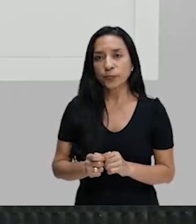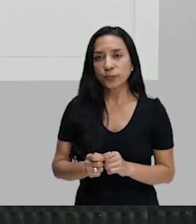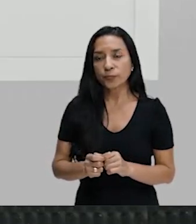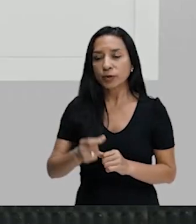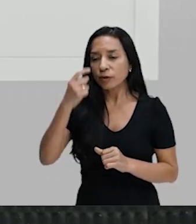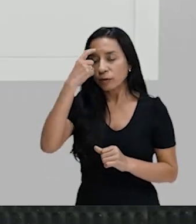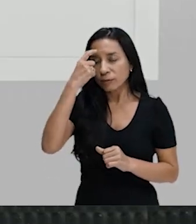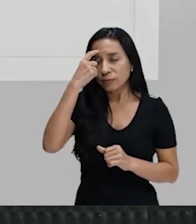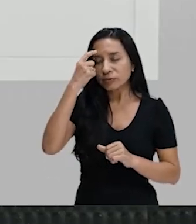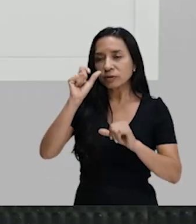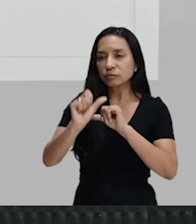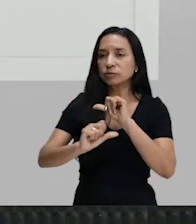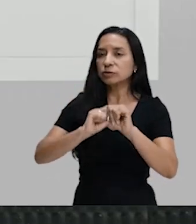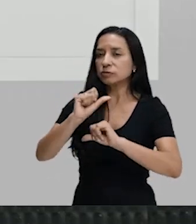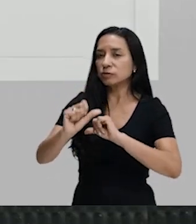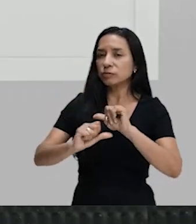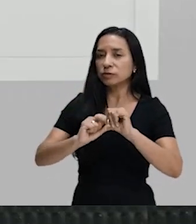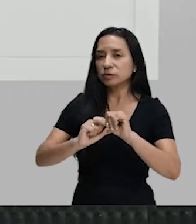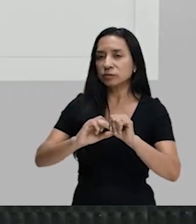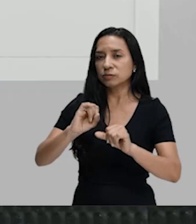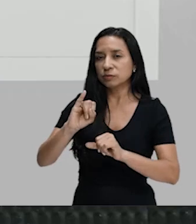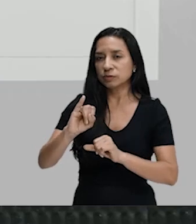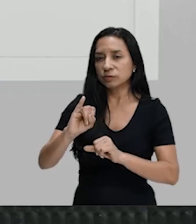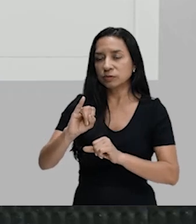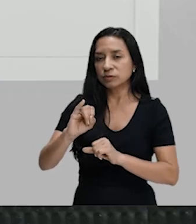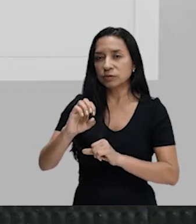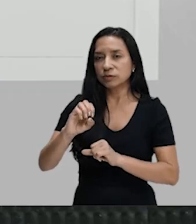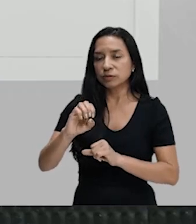vamos pensar aqui numa transformação isocórica,